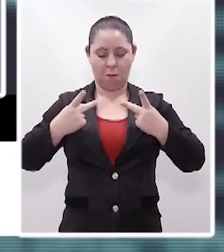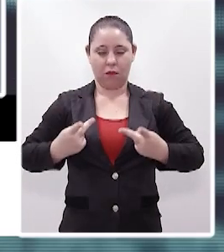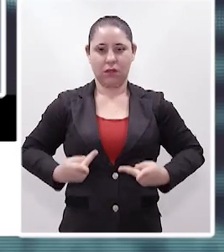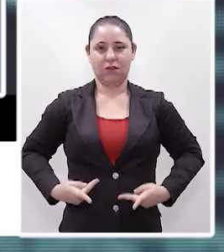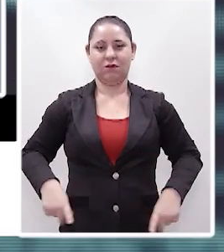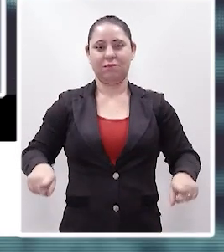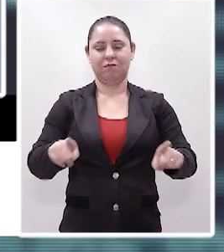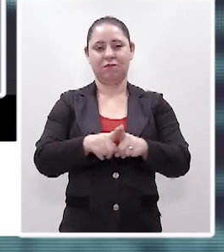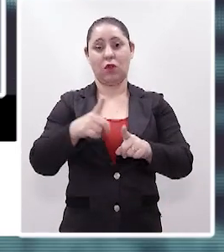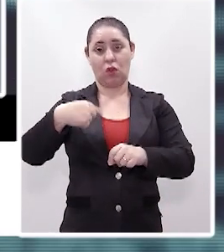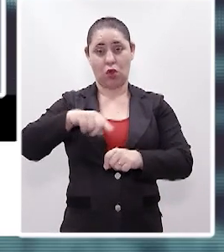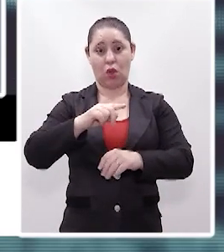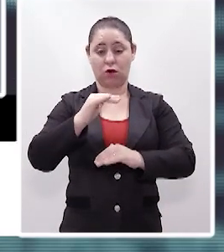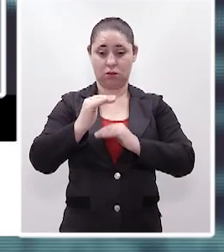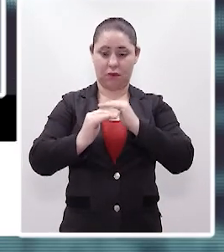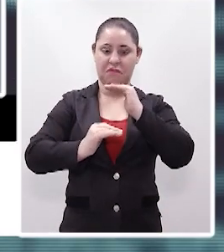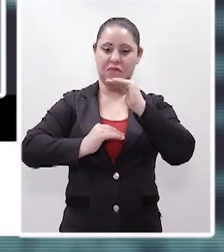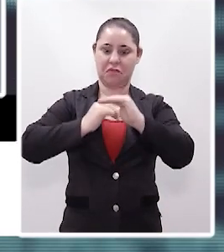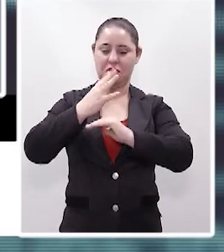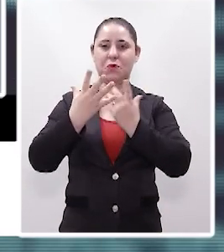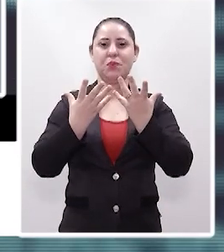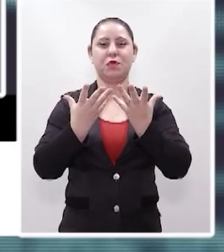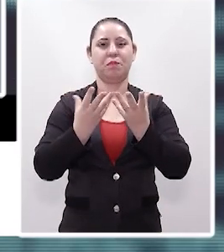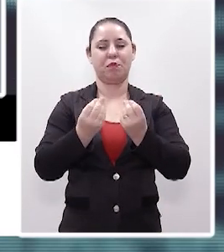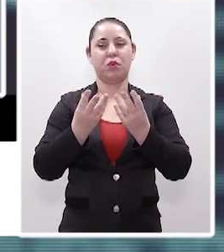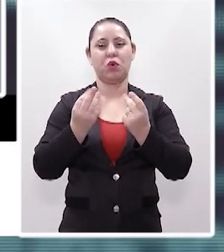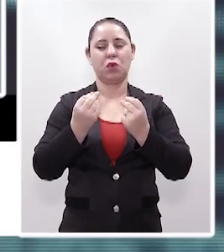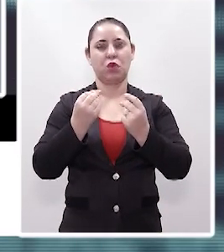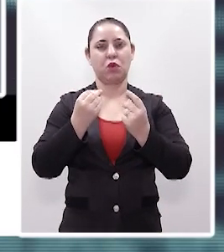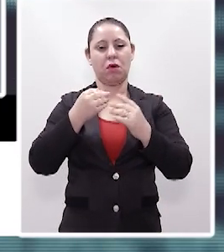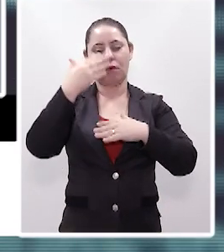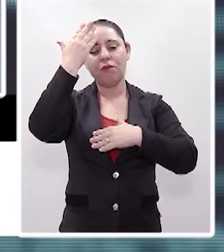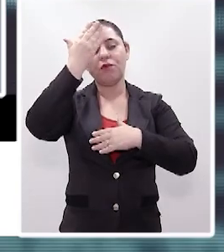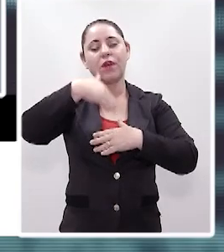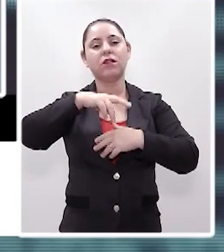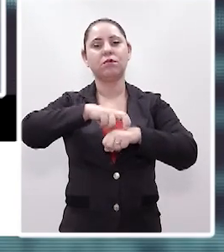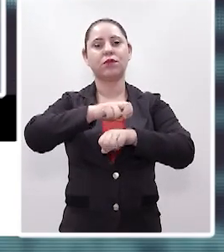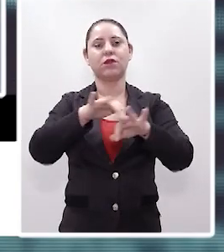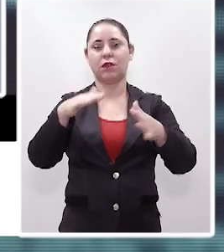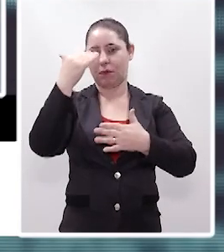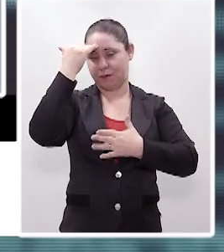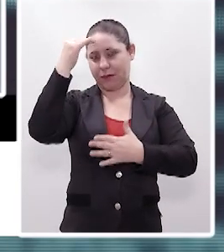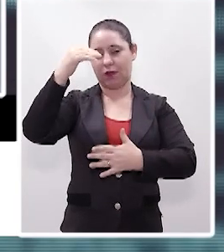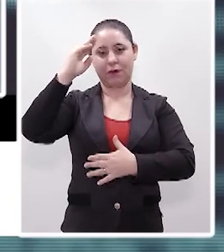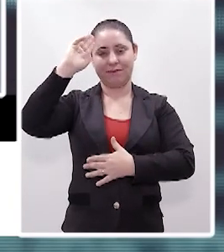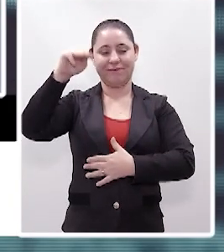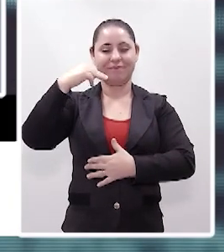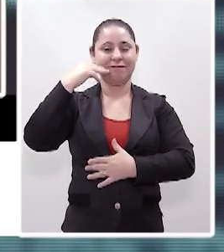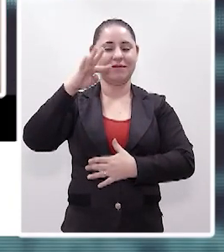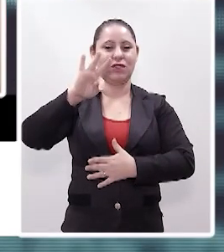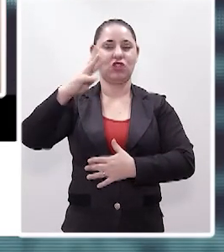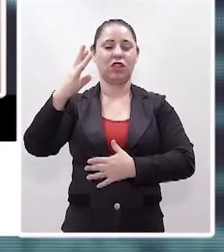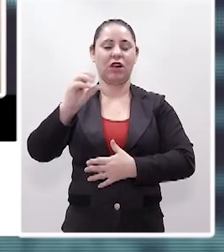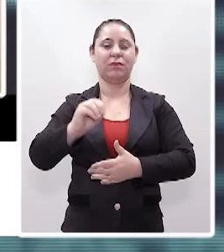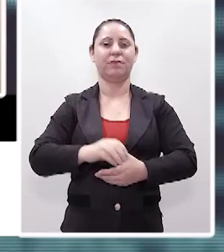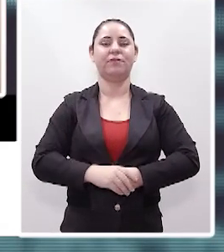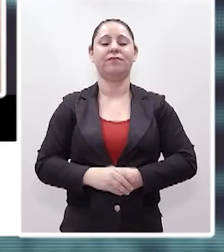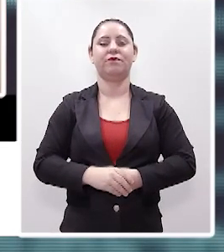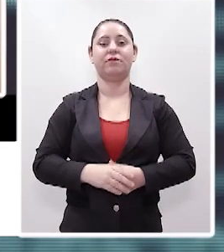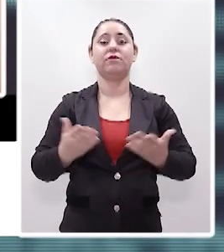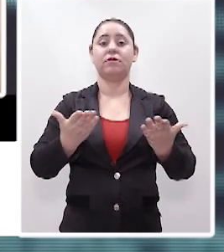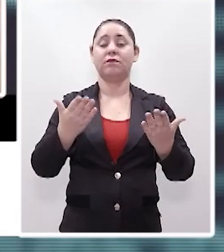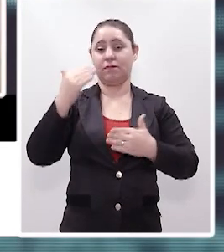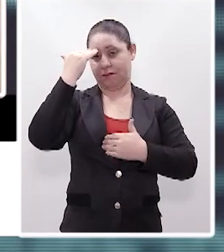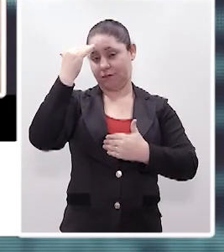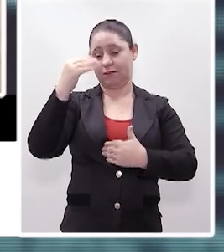humano, a gente está amadurecendo demais diante dessa pandemia. Muito obrigada, Maritê e Thiago.